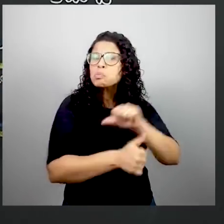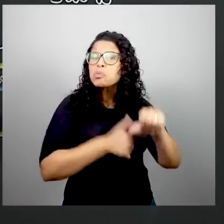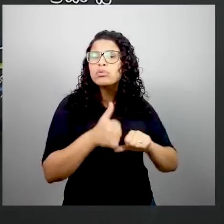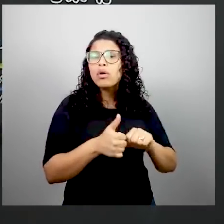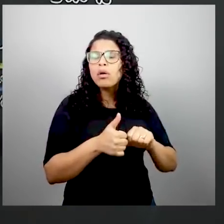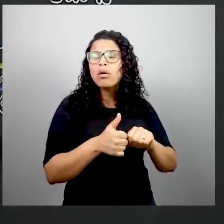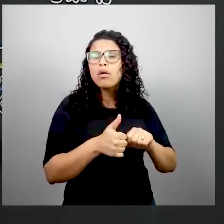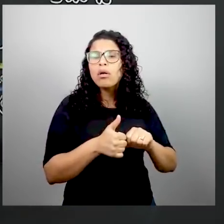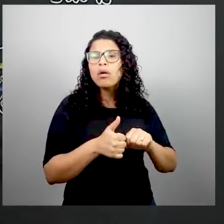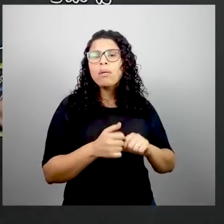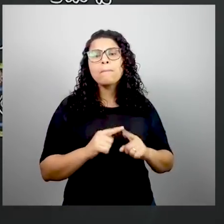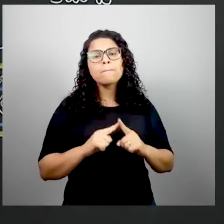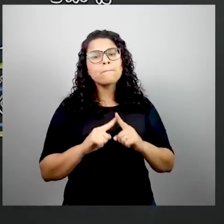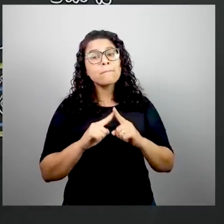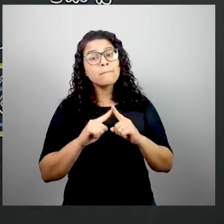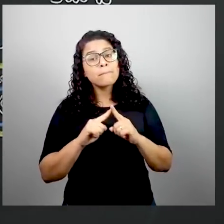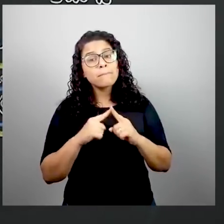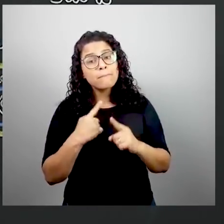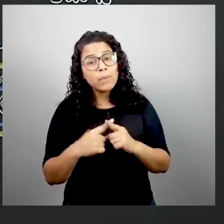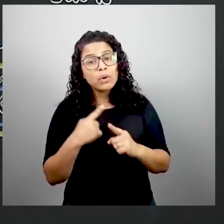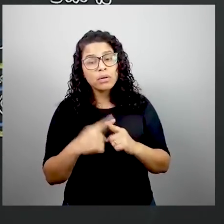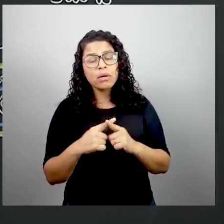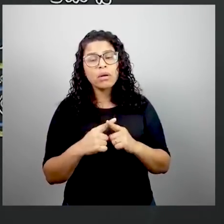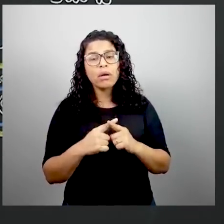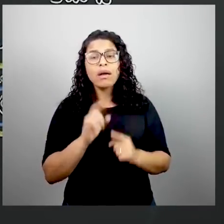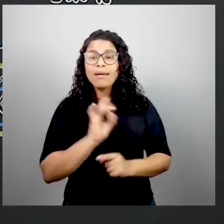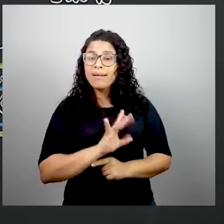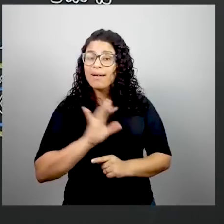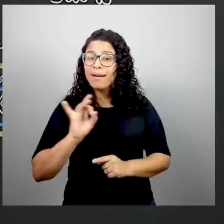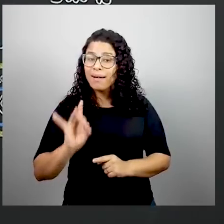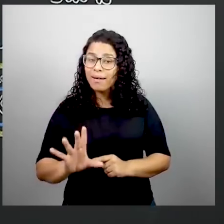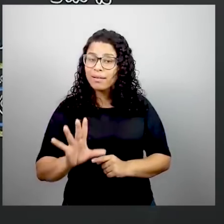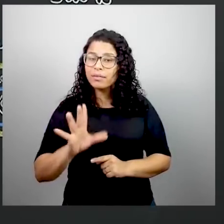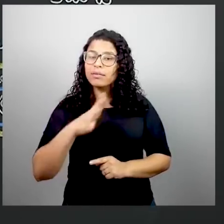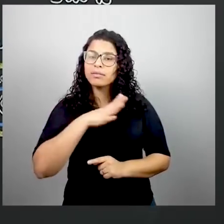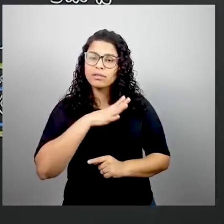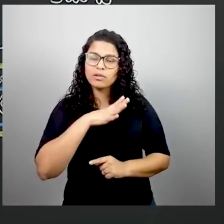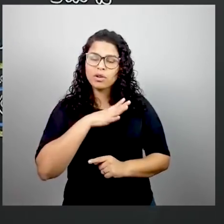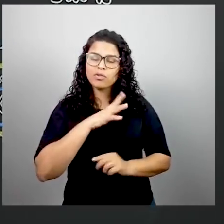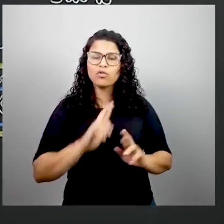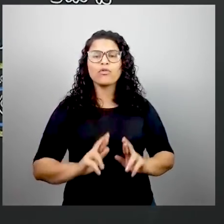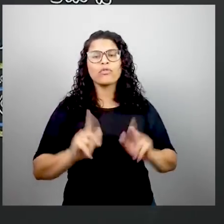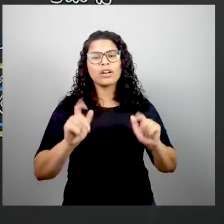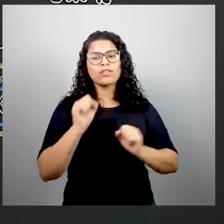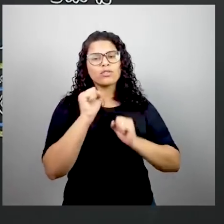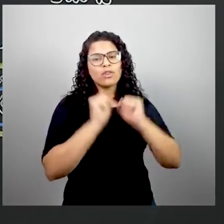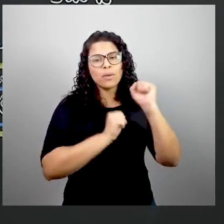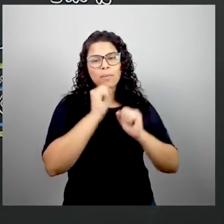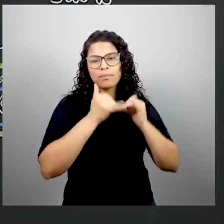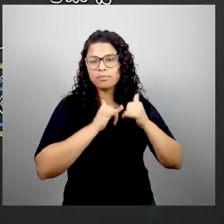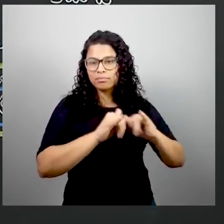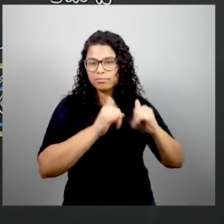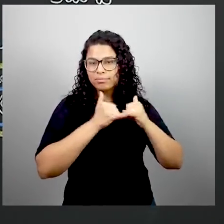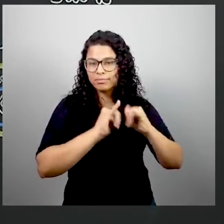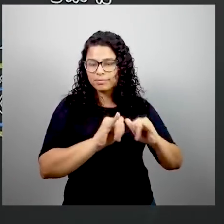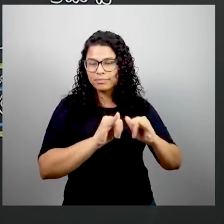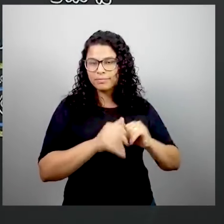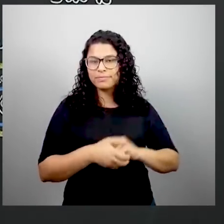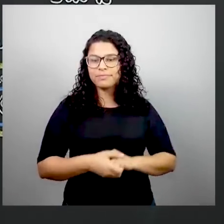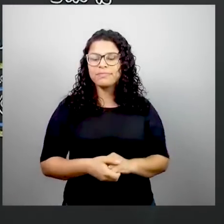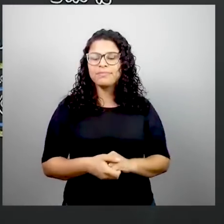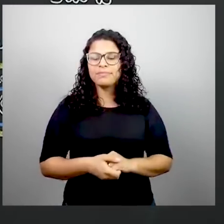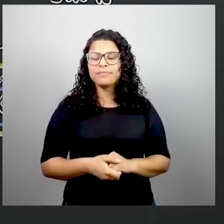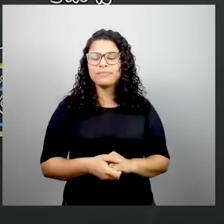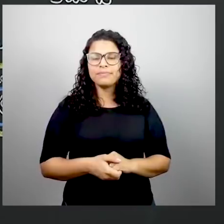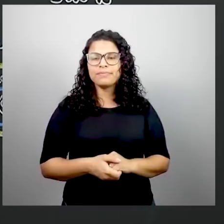a tarifa local, o que a empresa da cidade cobra, é diferente. Algumas vão cobrar mais, outras vão